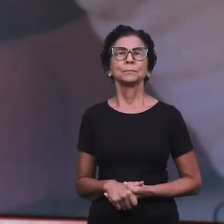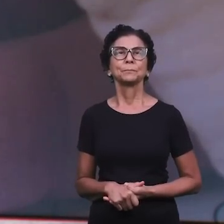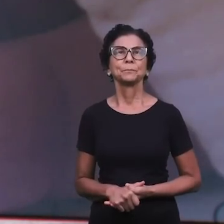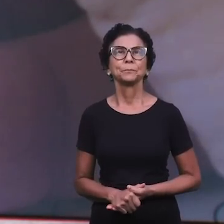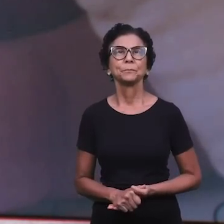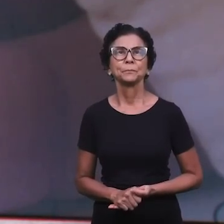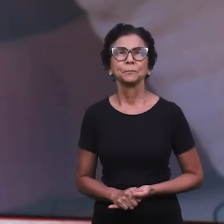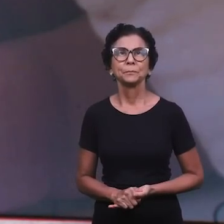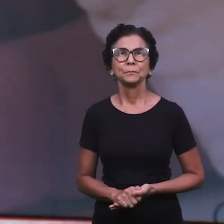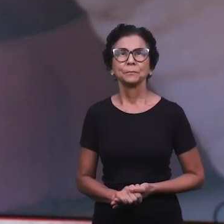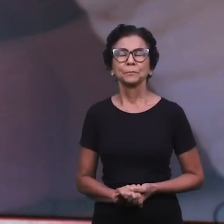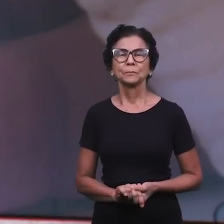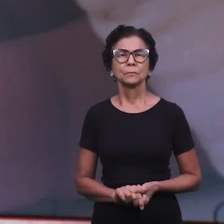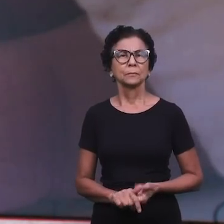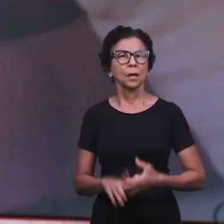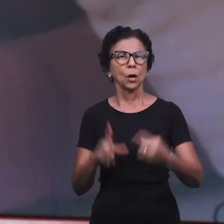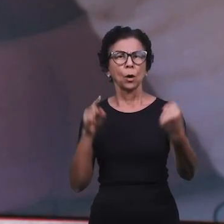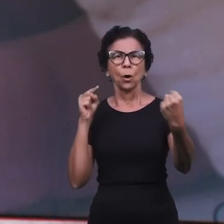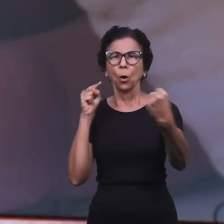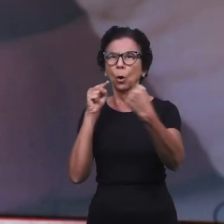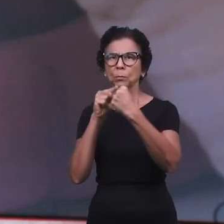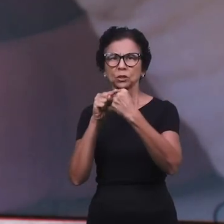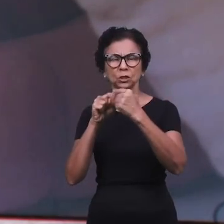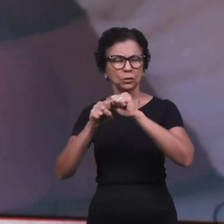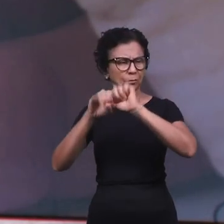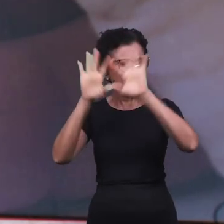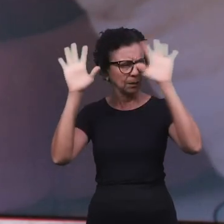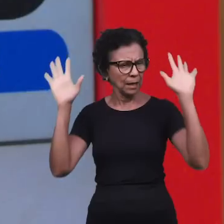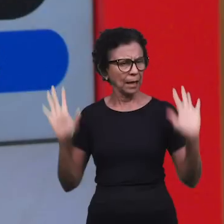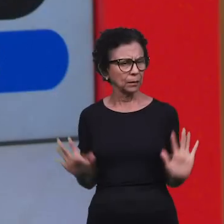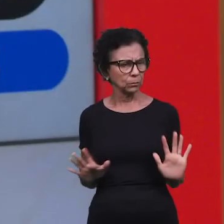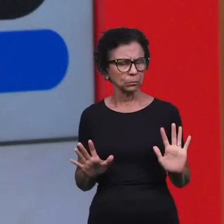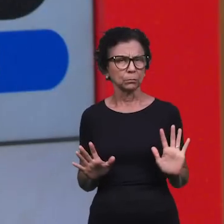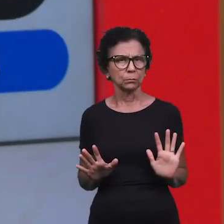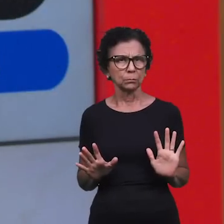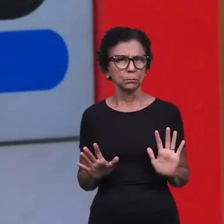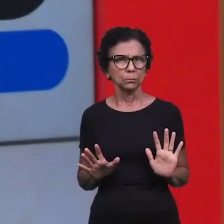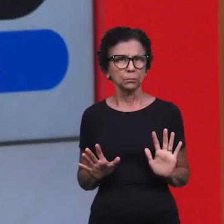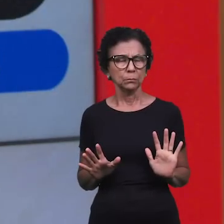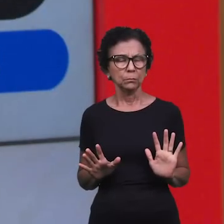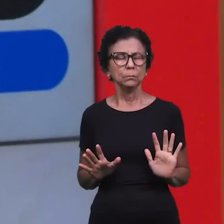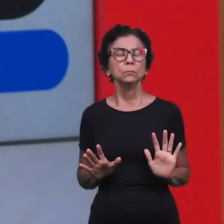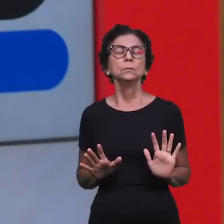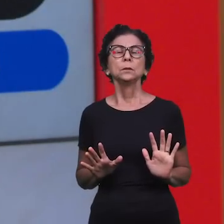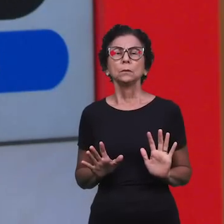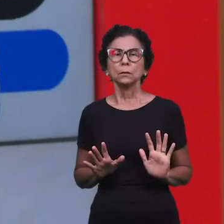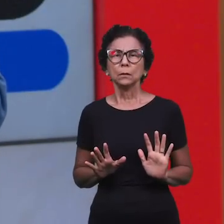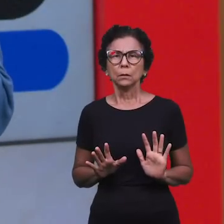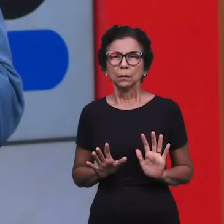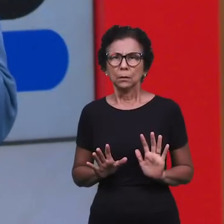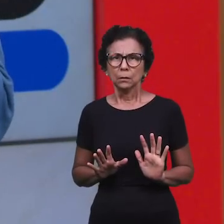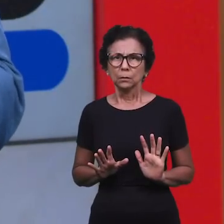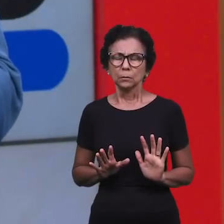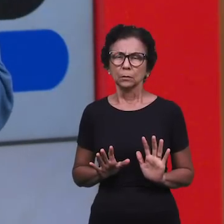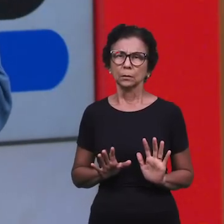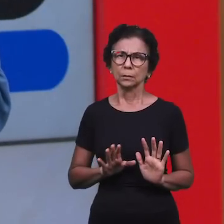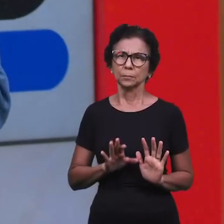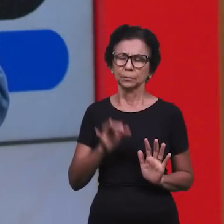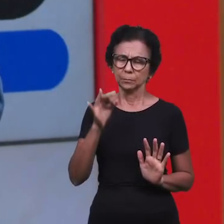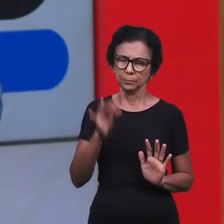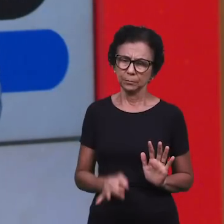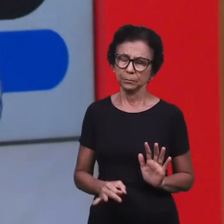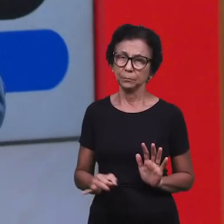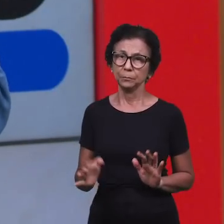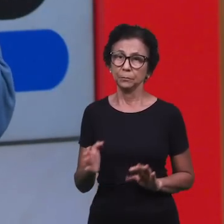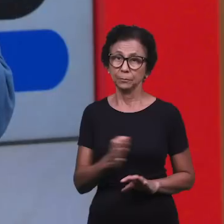ter objetivos claros e definidos. Por incrível que pareça, muitas pessoas não são